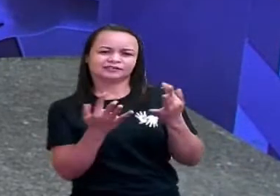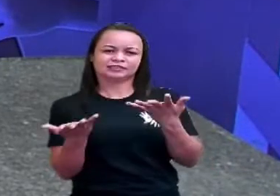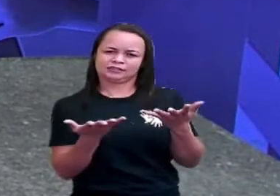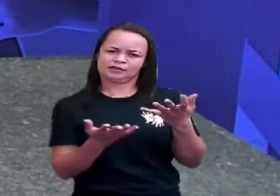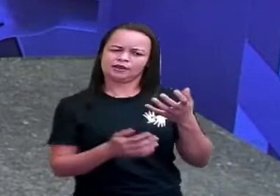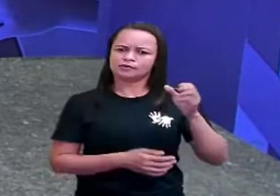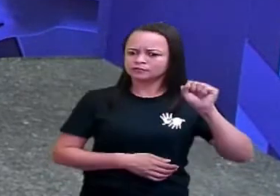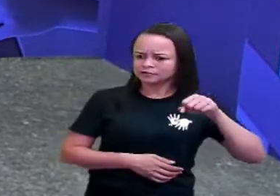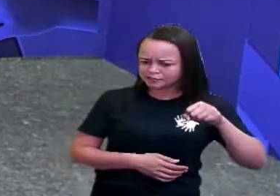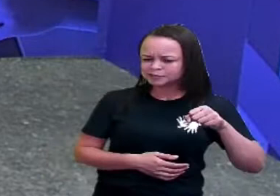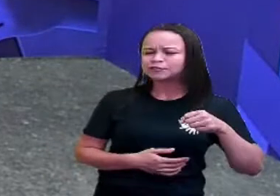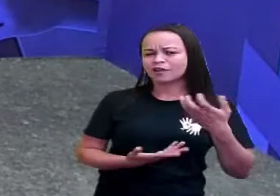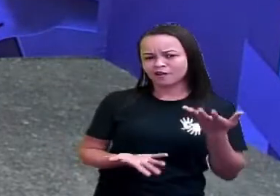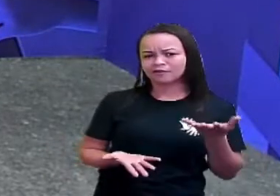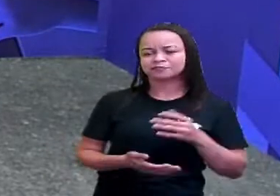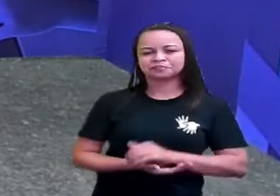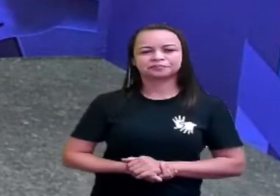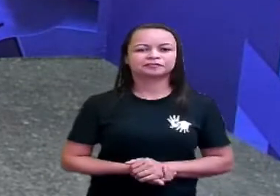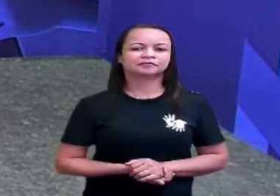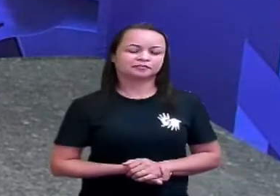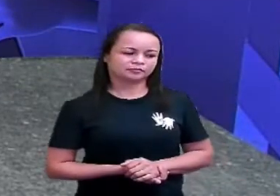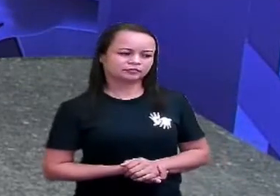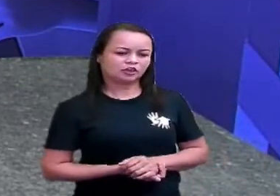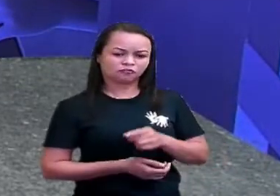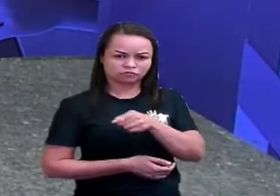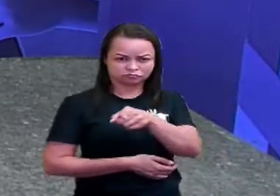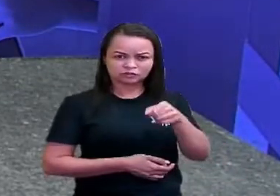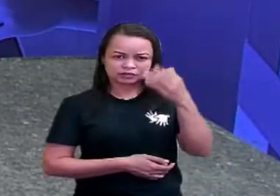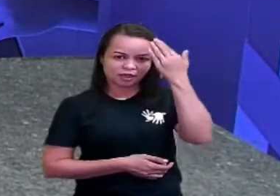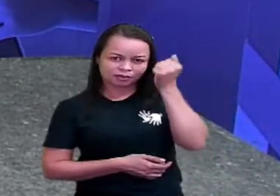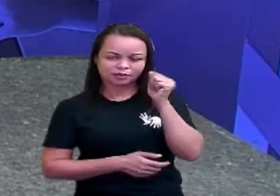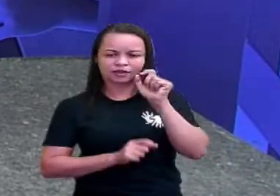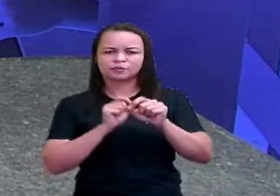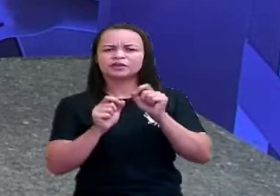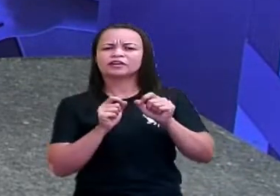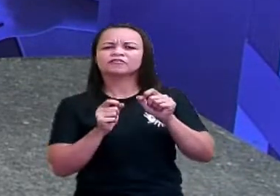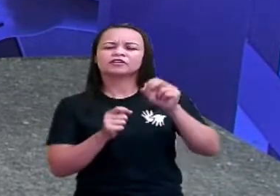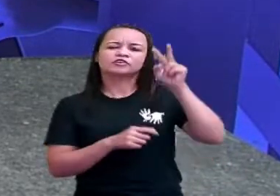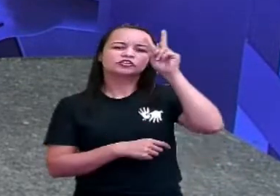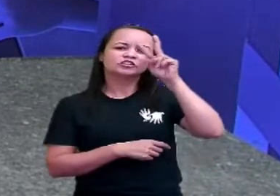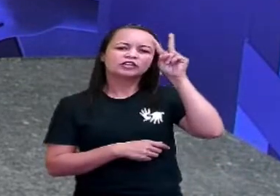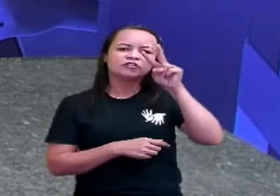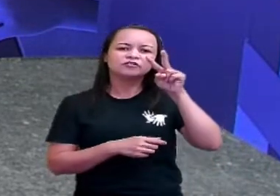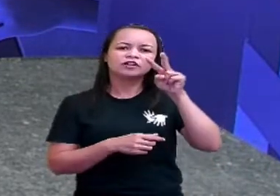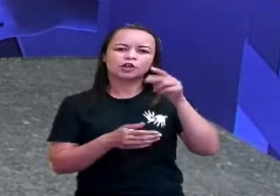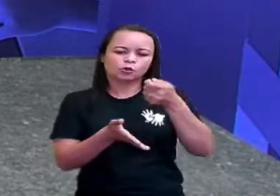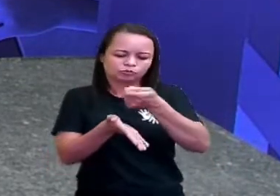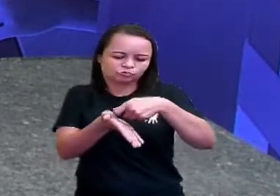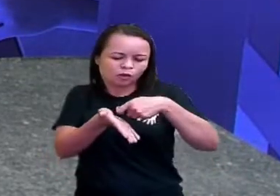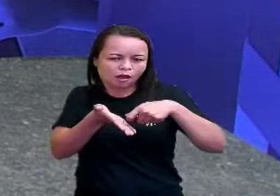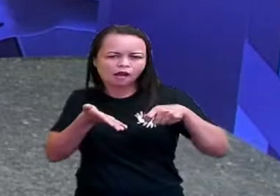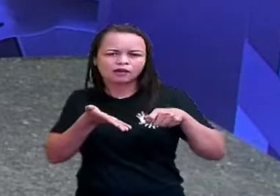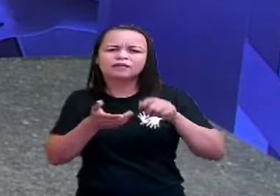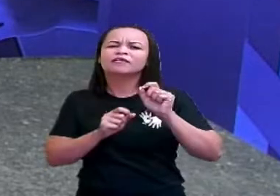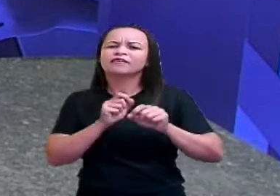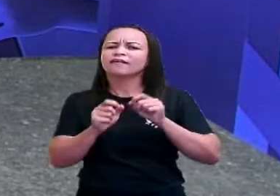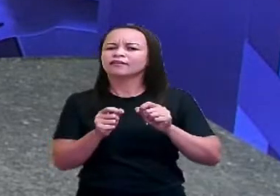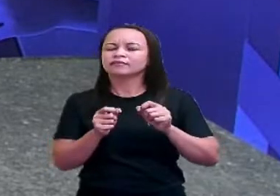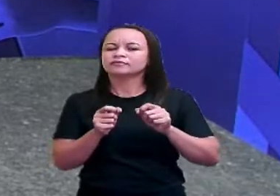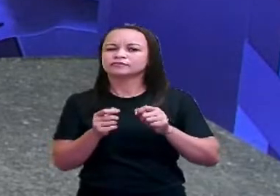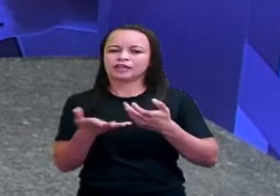sim! Então, vocês sabem quem foi que escreveu essa história? Essa história é de um